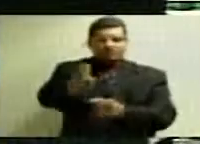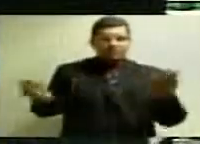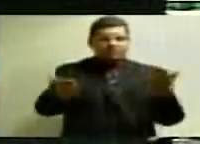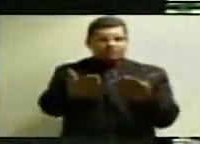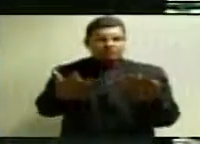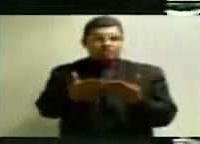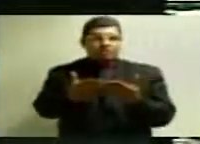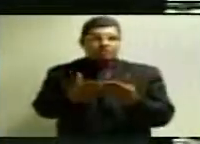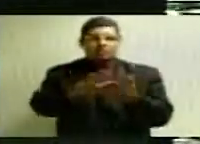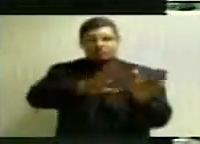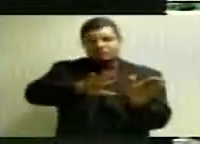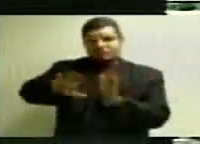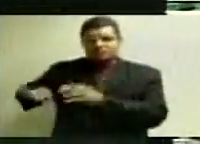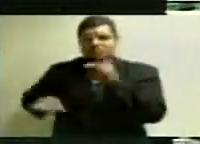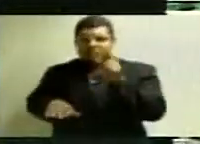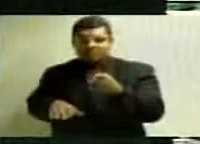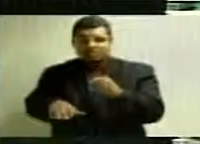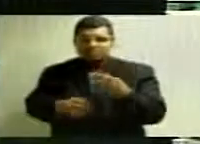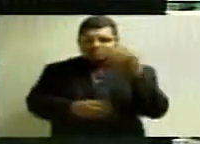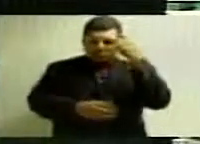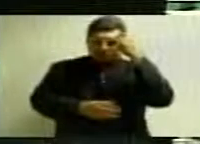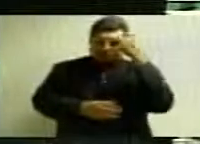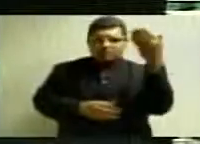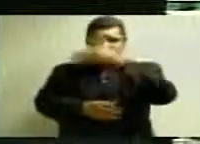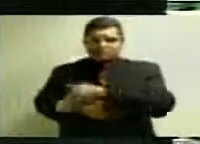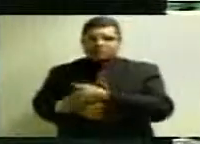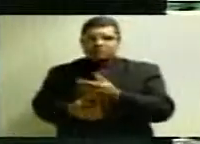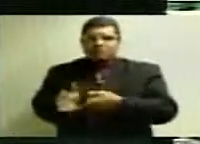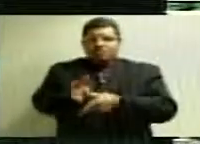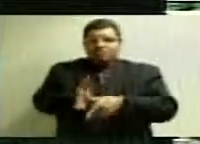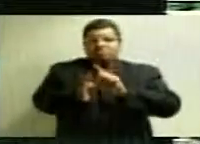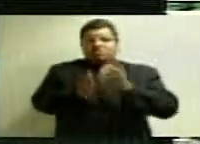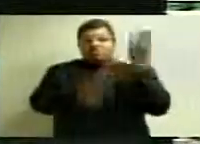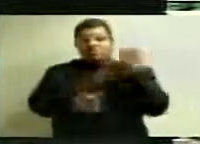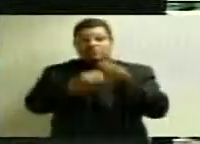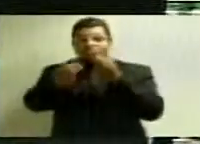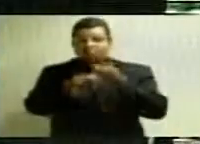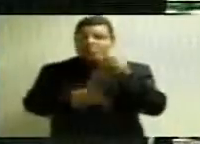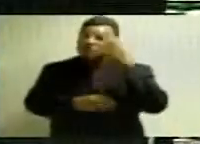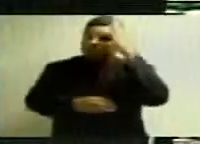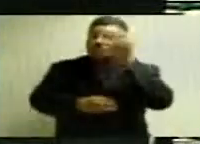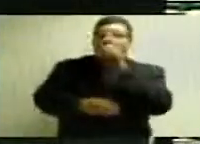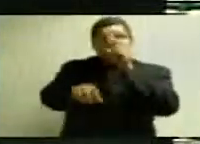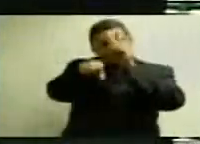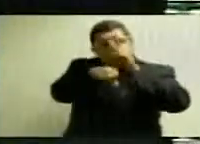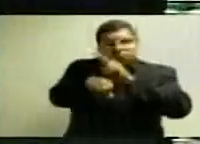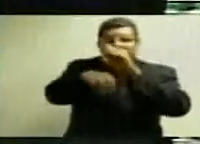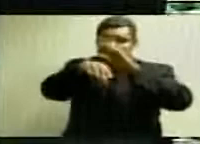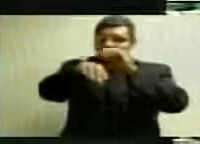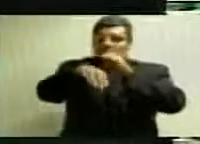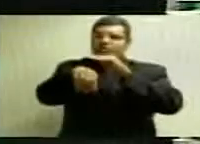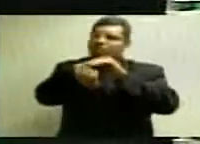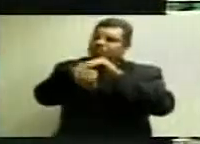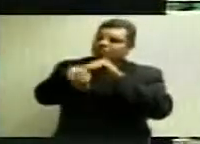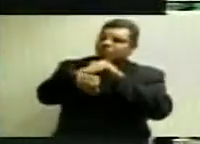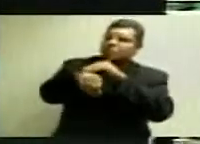definitivamente, recuar dessa intenção que veio do seu antecessor e, como Vossa Excelência bem observou, chamar a